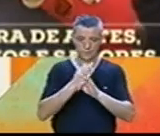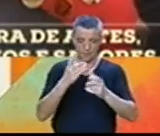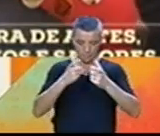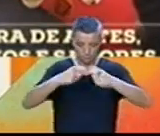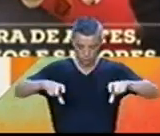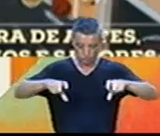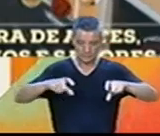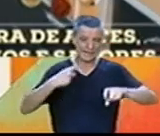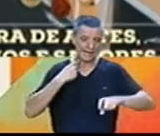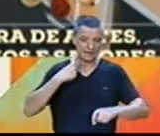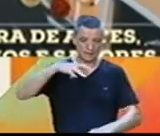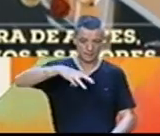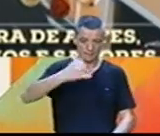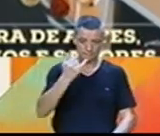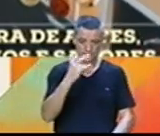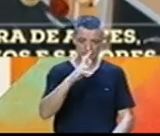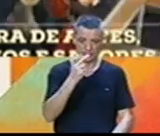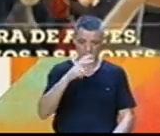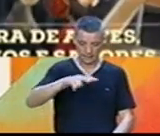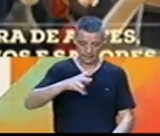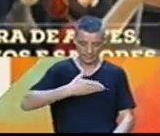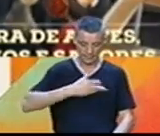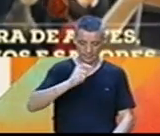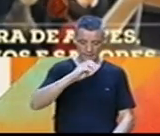Posta Mirandesa. Para lá disso... Temos no